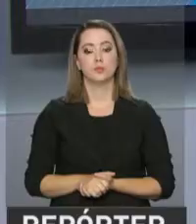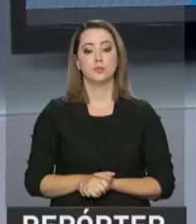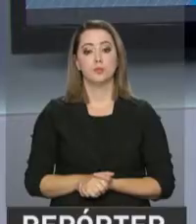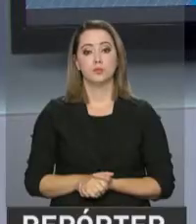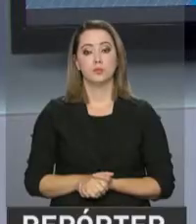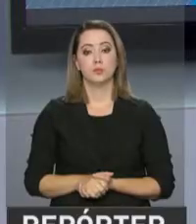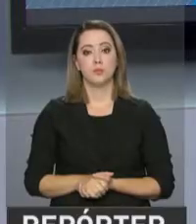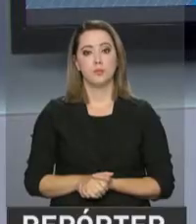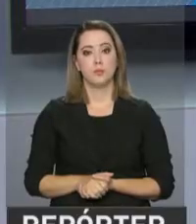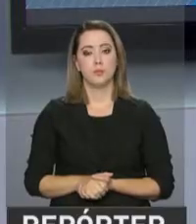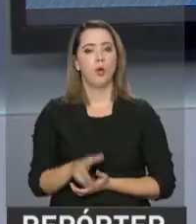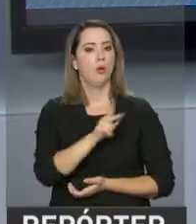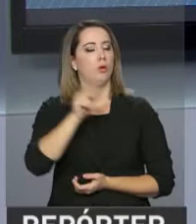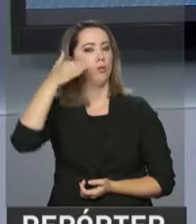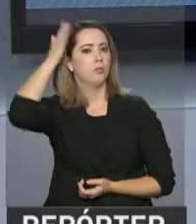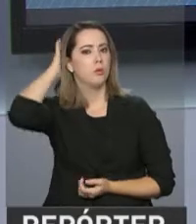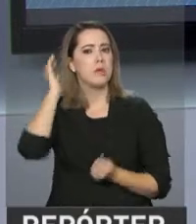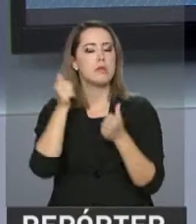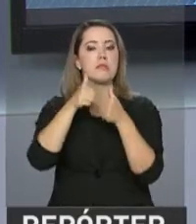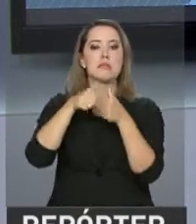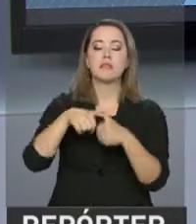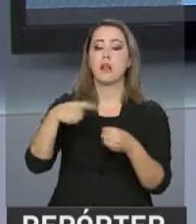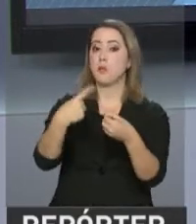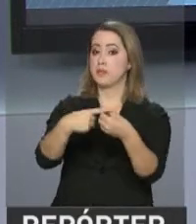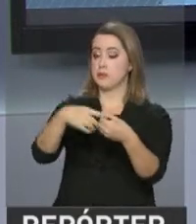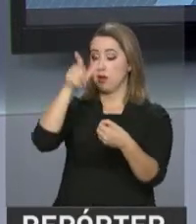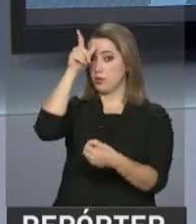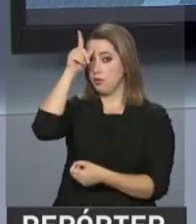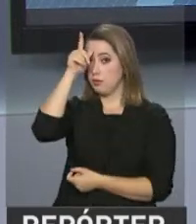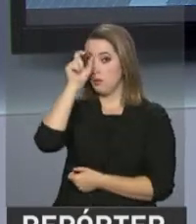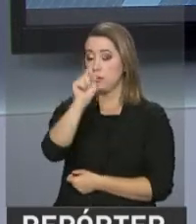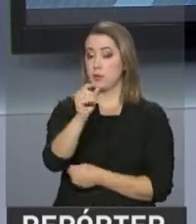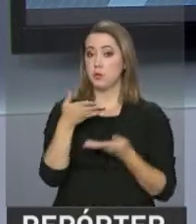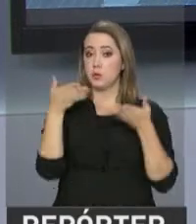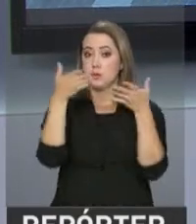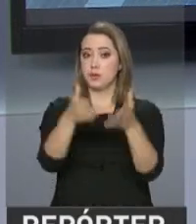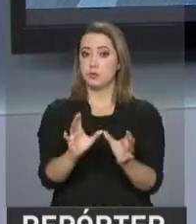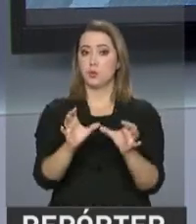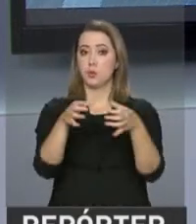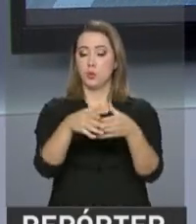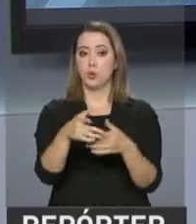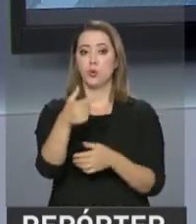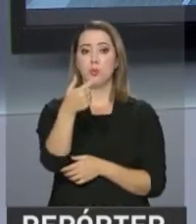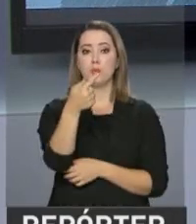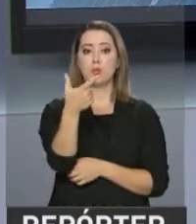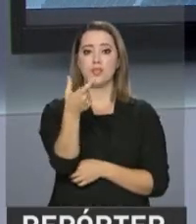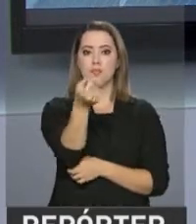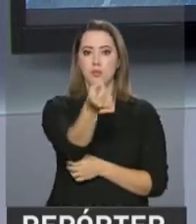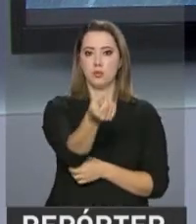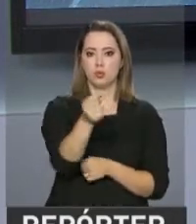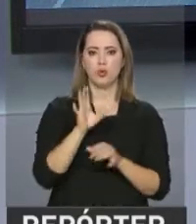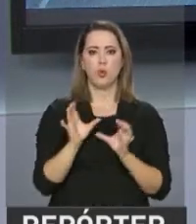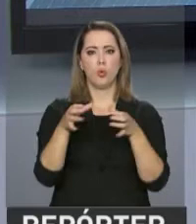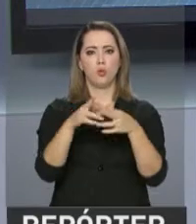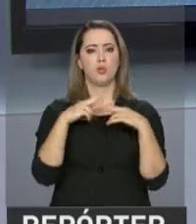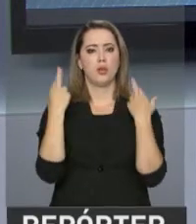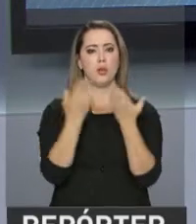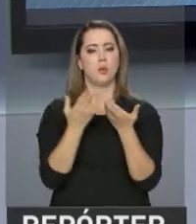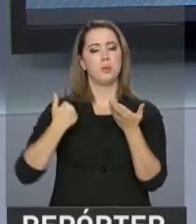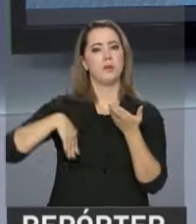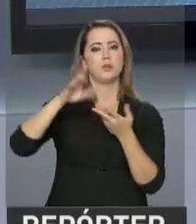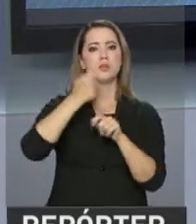o presidente michel temer está em hamburgo na alemanha onde participa da cúpula do g20 grupo que reúne as maiores